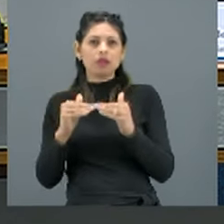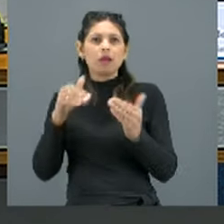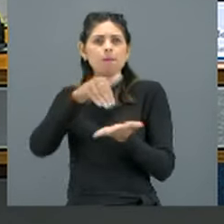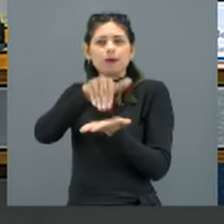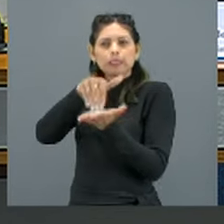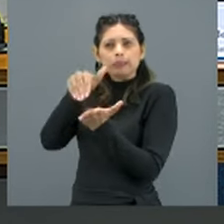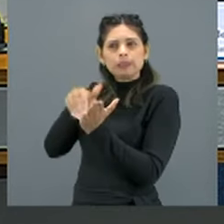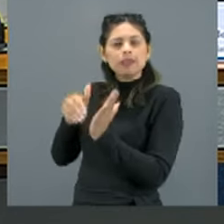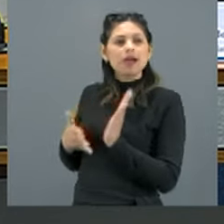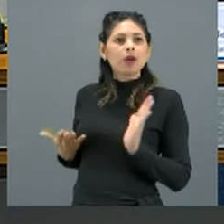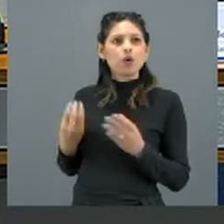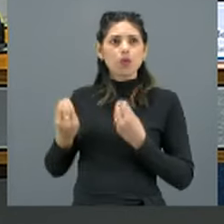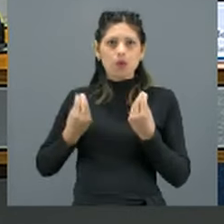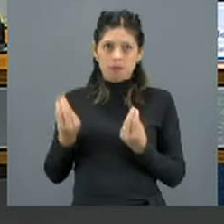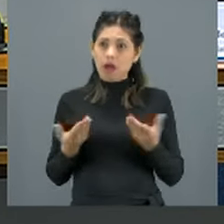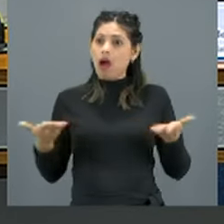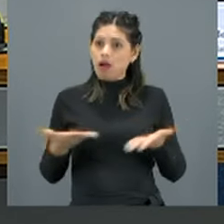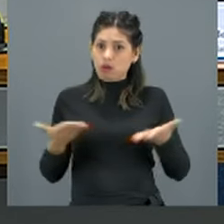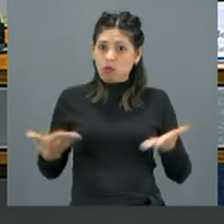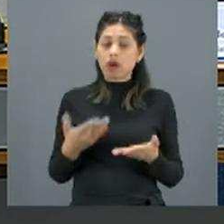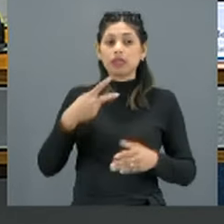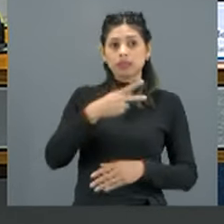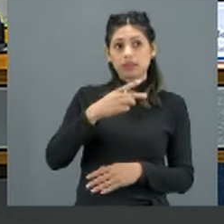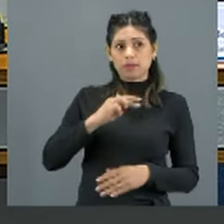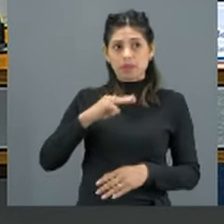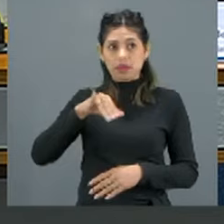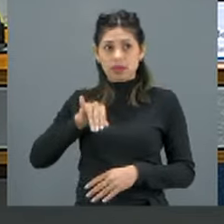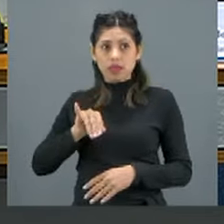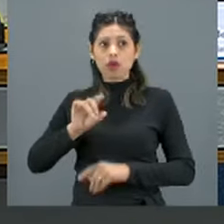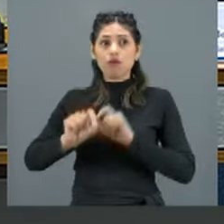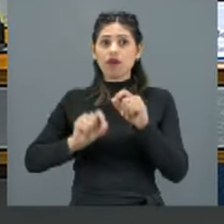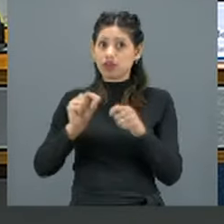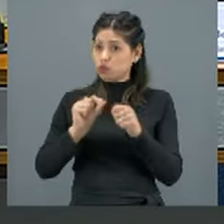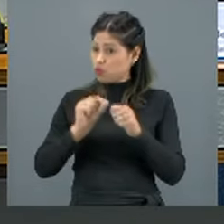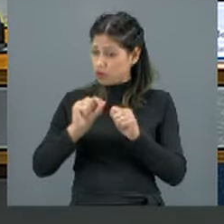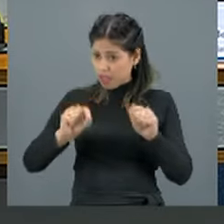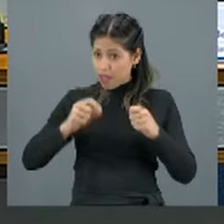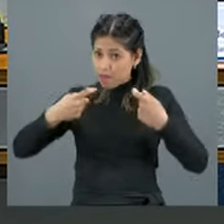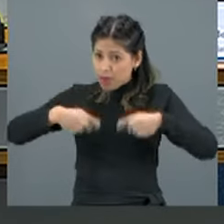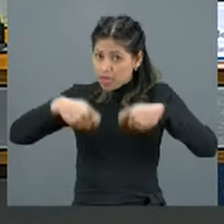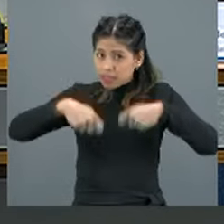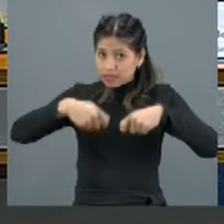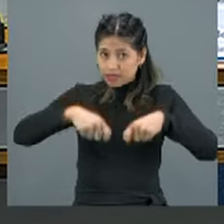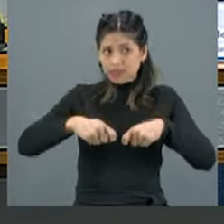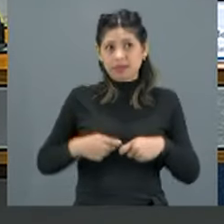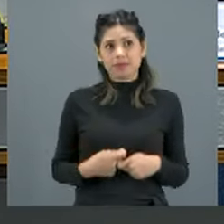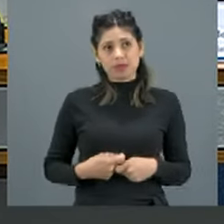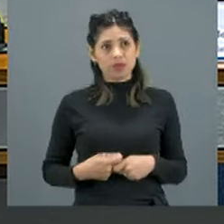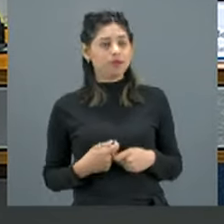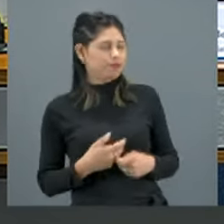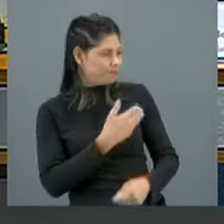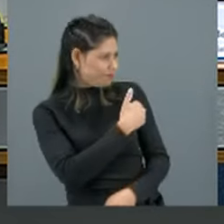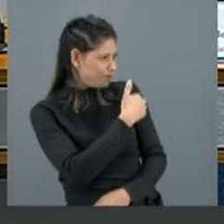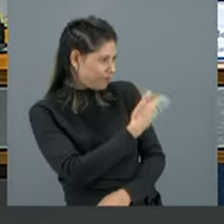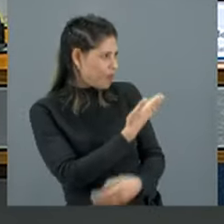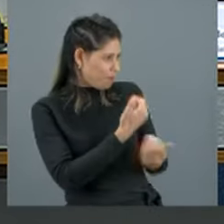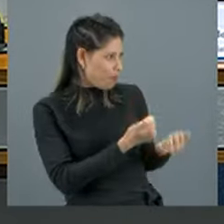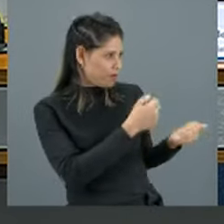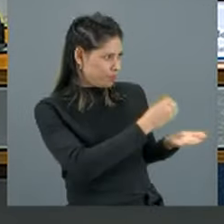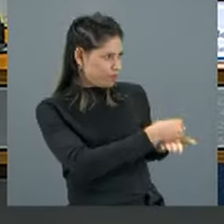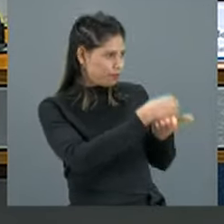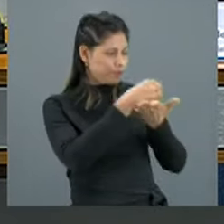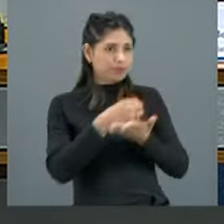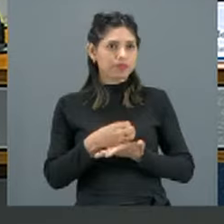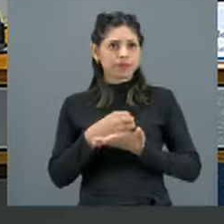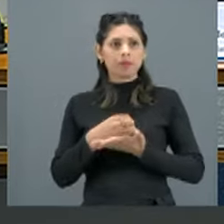se não tomar providência, se não houver um sentimento, é de cumplicidade mesmo. Alguma coisa, Márcio, antes de chamar nossos convidados? Bom,